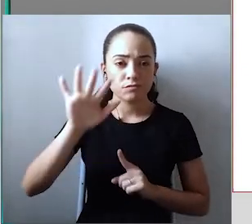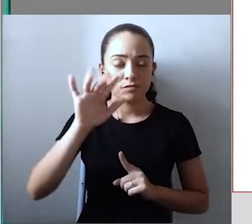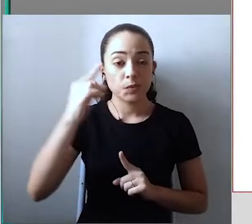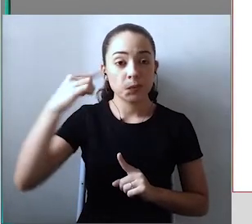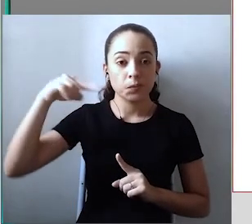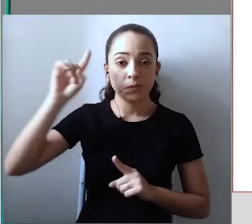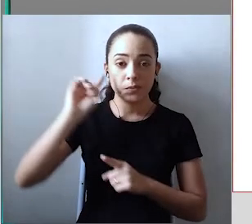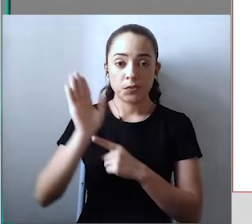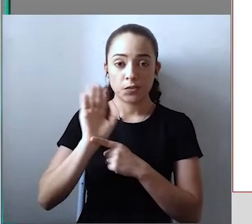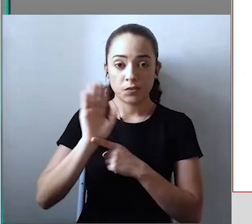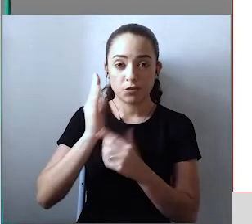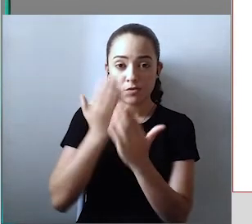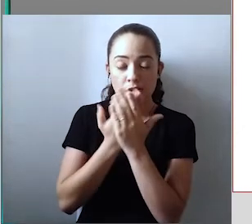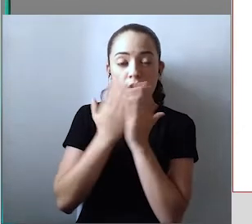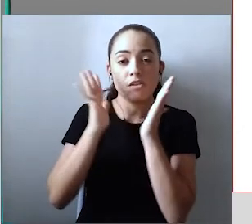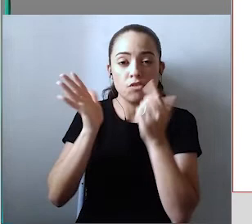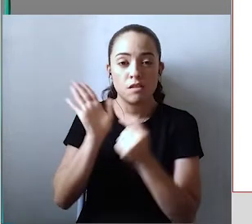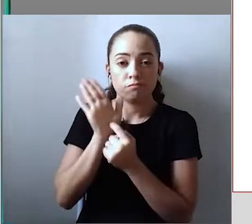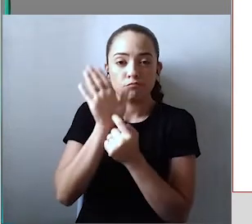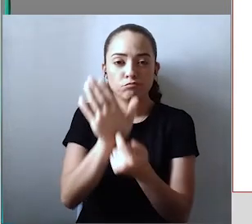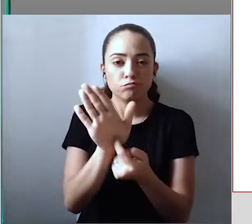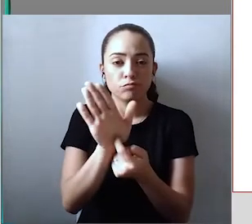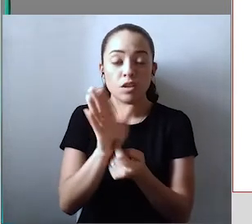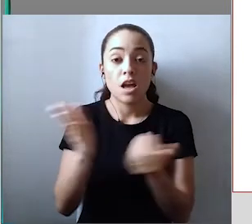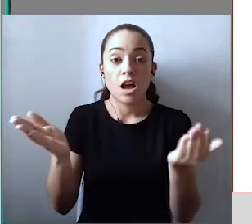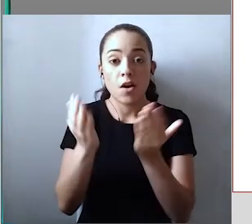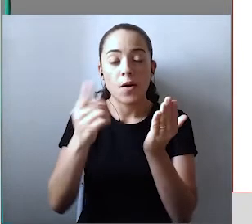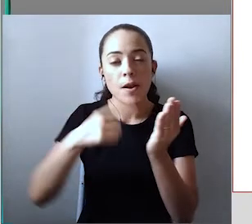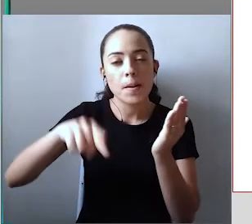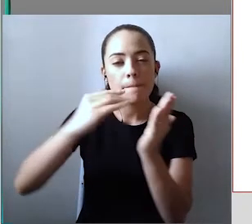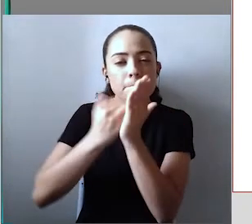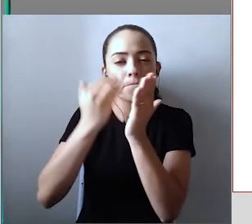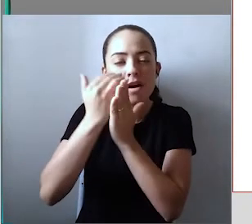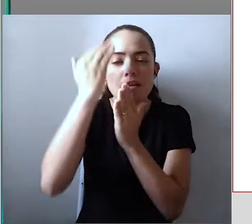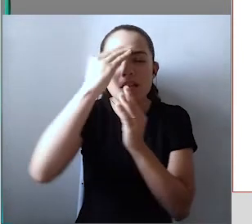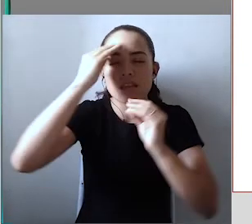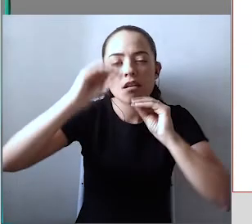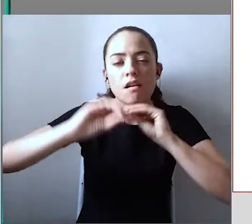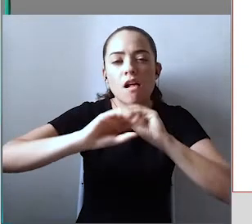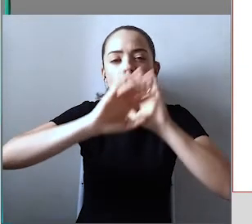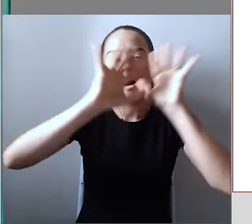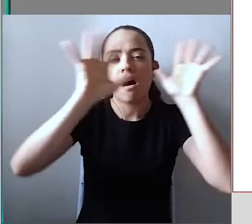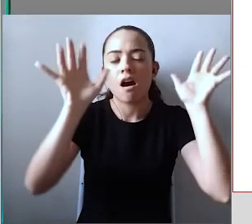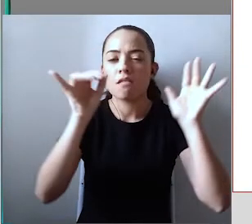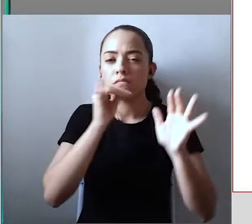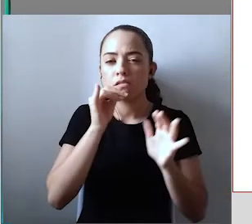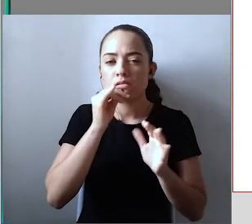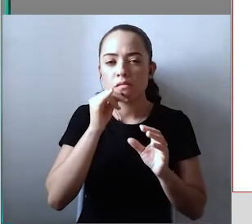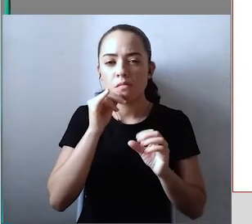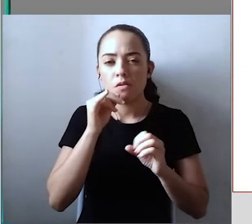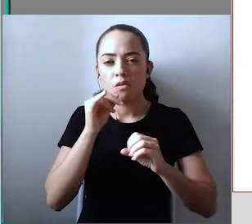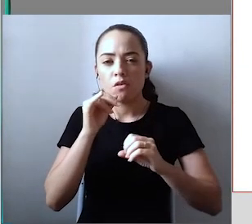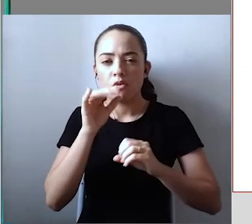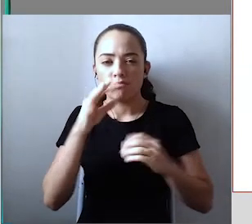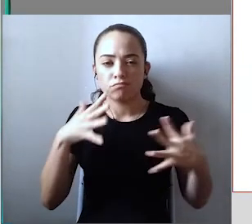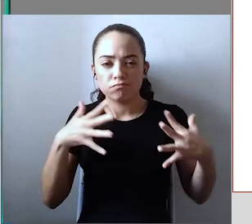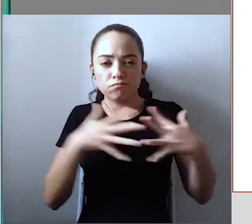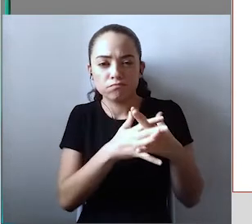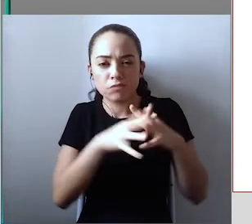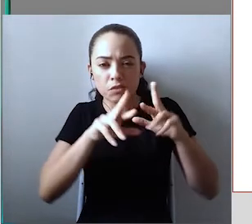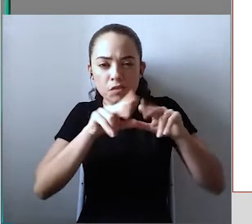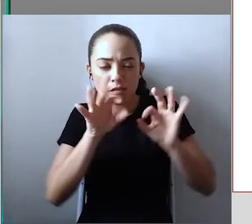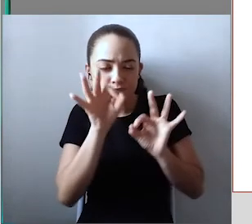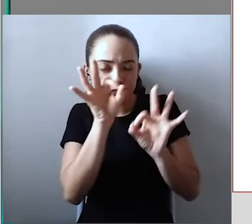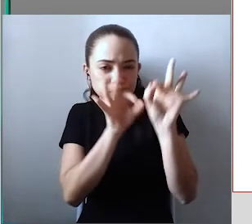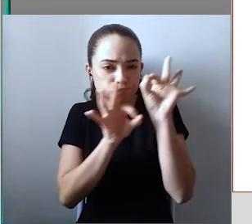Esta imagem já fora demonstrada no vídeo anterior. Contudo, agora procuraremos entender melhor que tipos de arranjos teciduais são